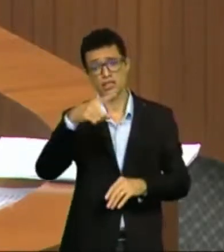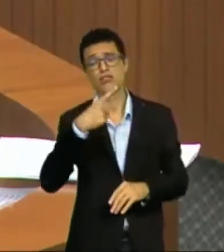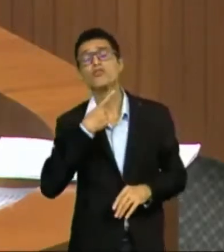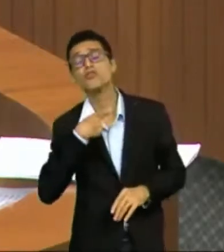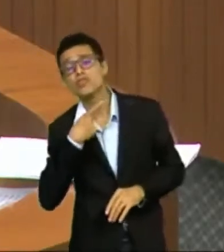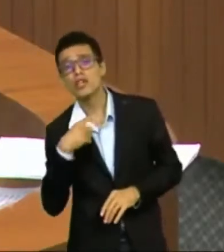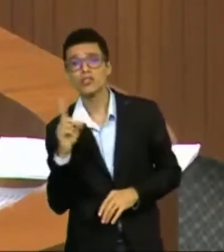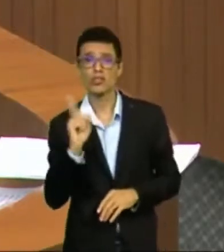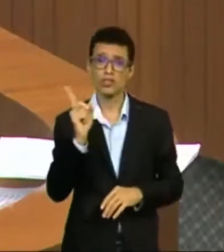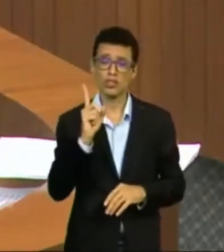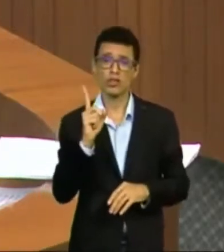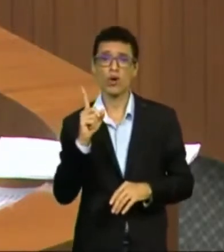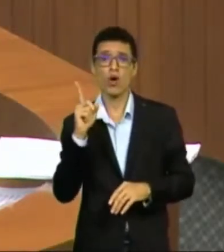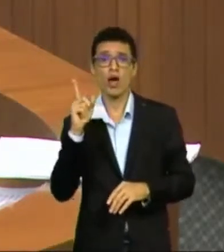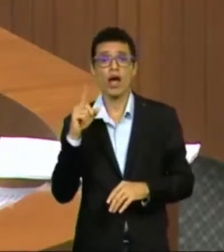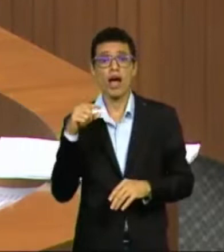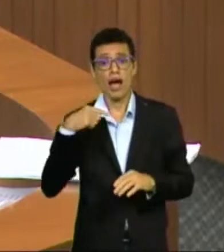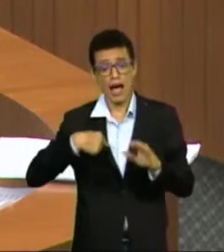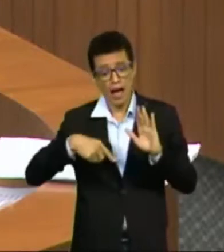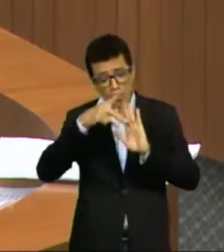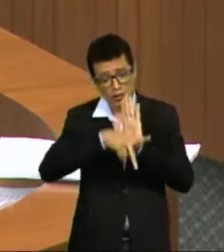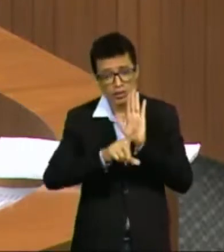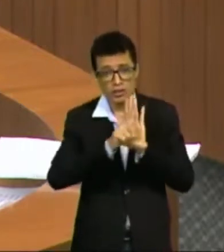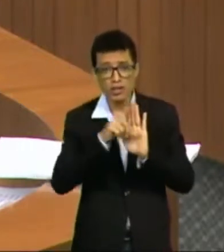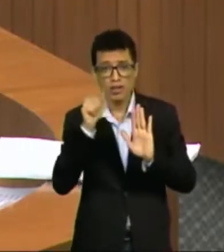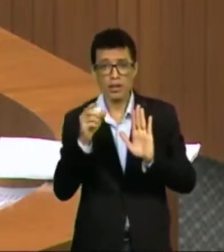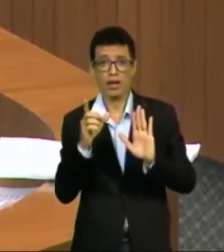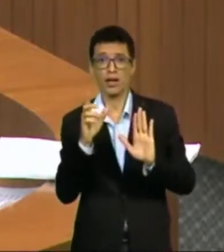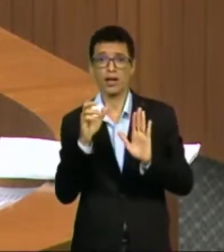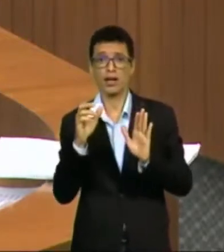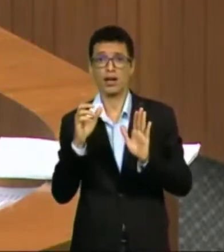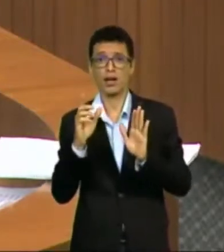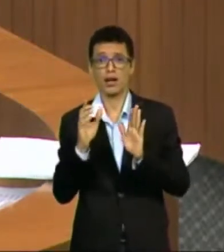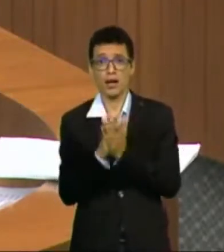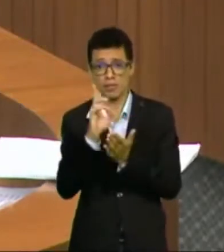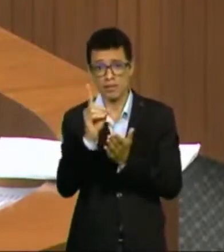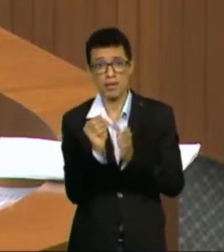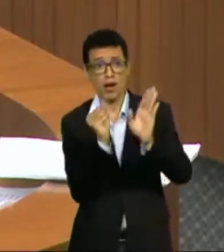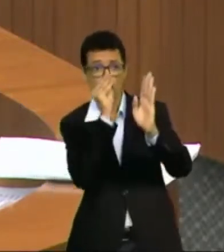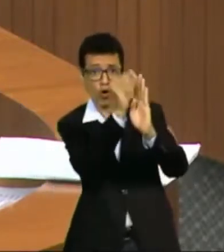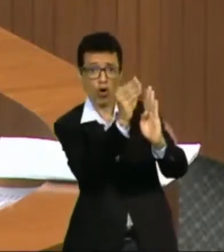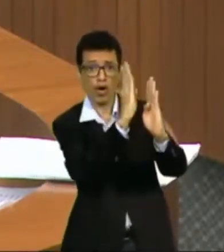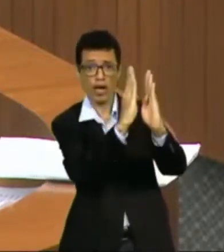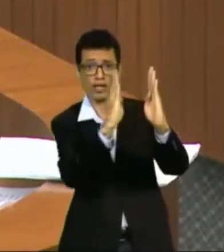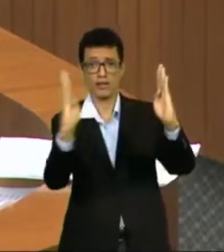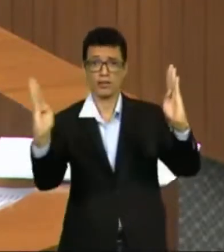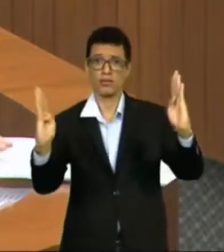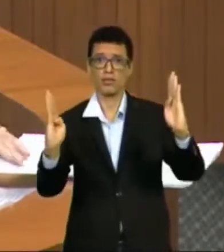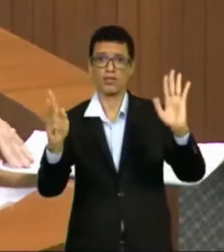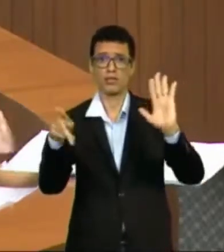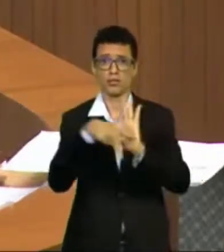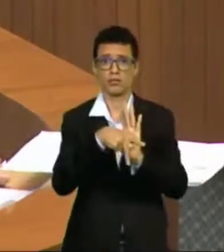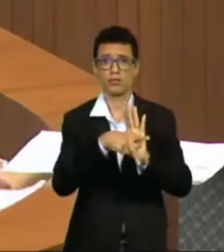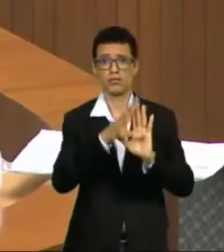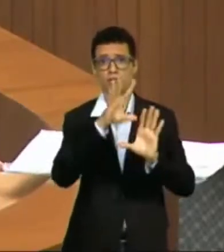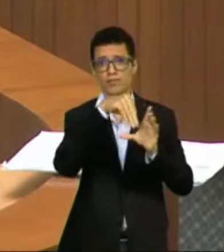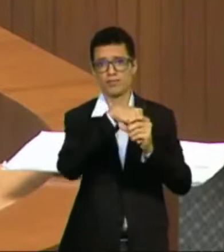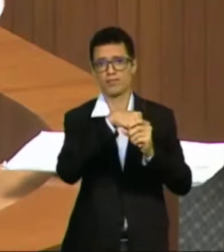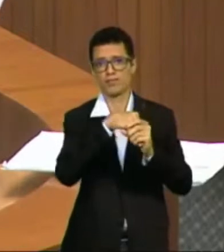livro no acervo bibliográfico. Agora, a leitura bíblica ia ler quem quisesse. Mas,